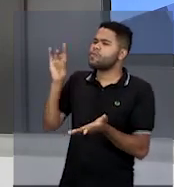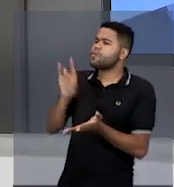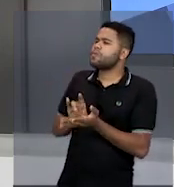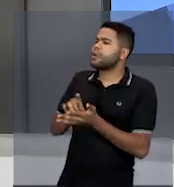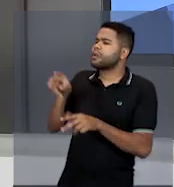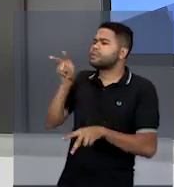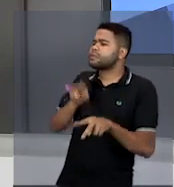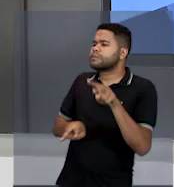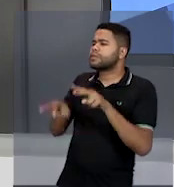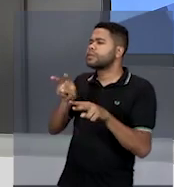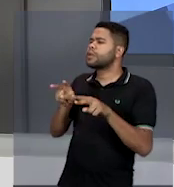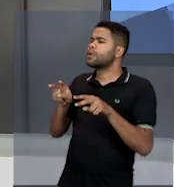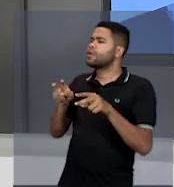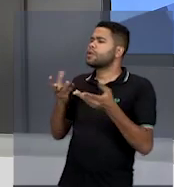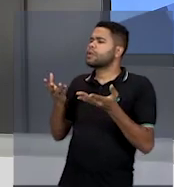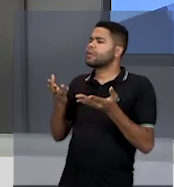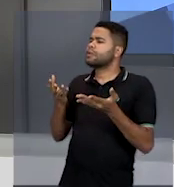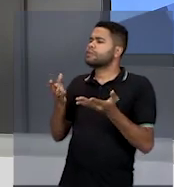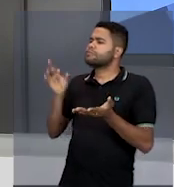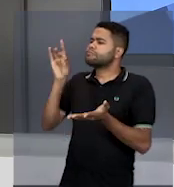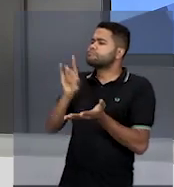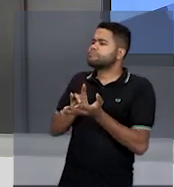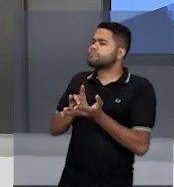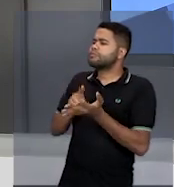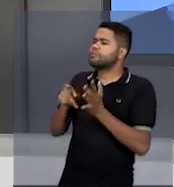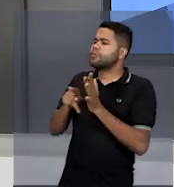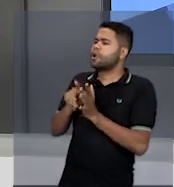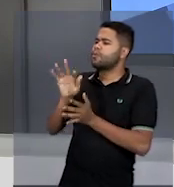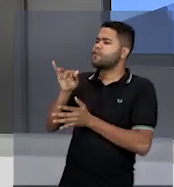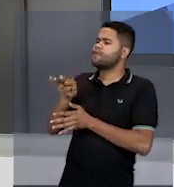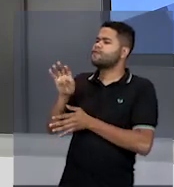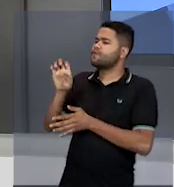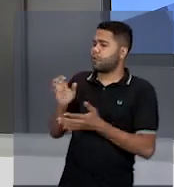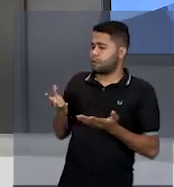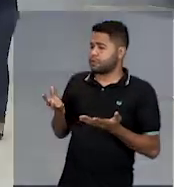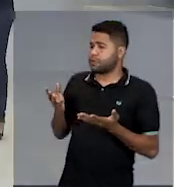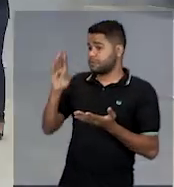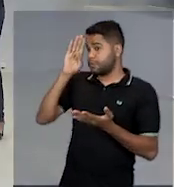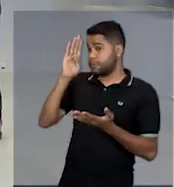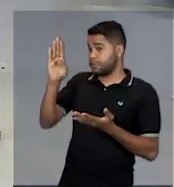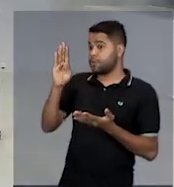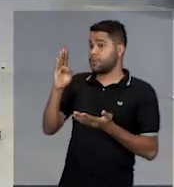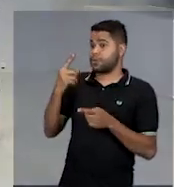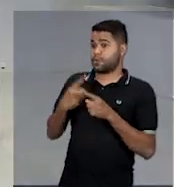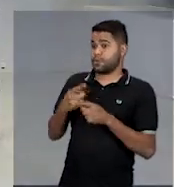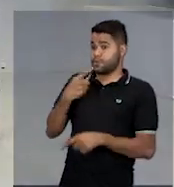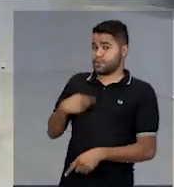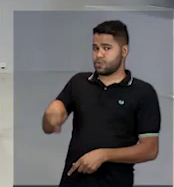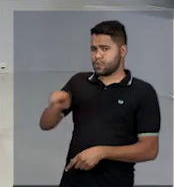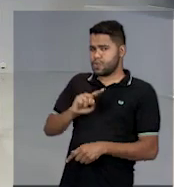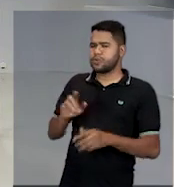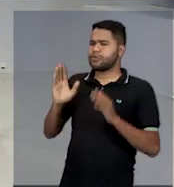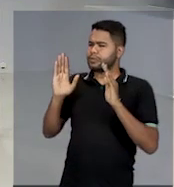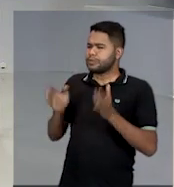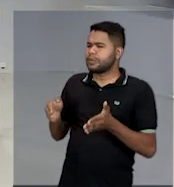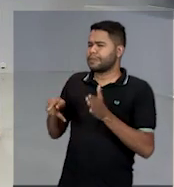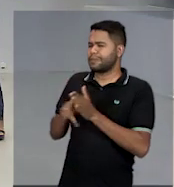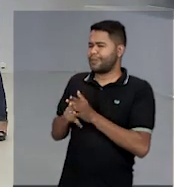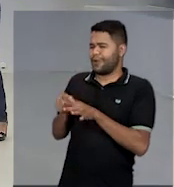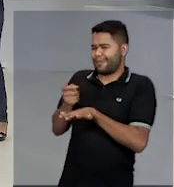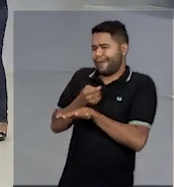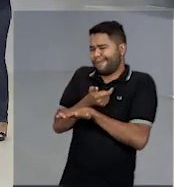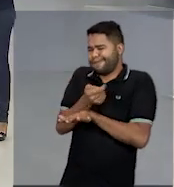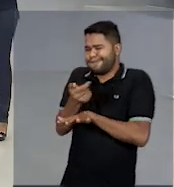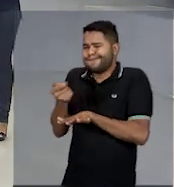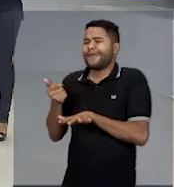checado? Como é atestada a veracidade de uma fonte informativa? Principalmente porque nós já vimos a questão das fake